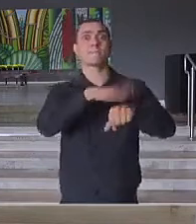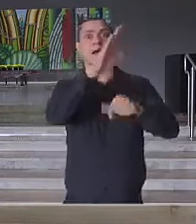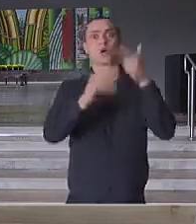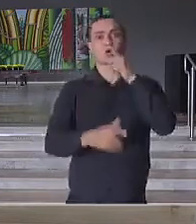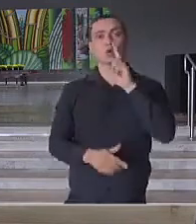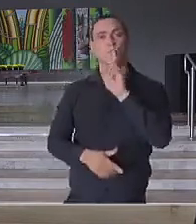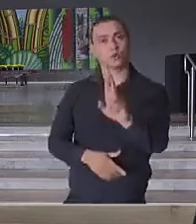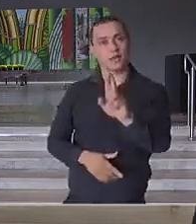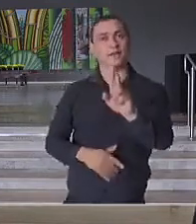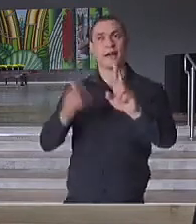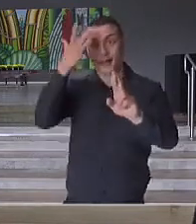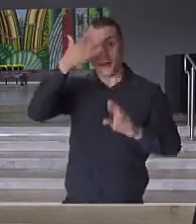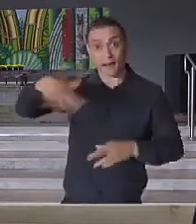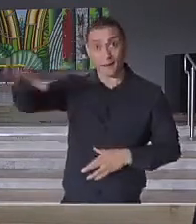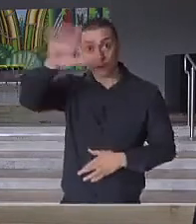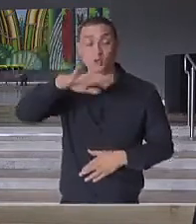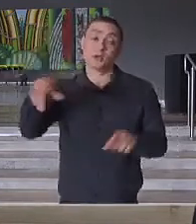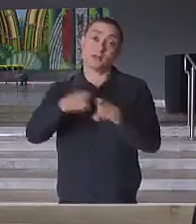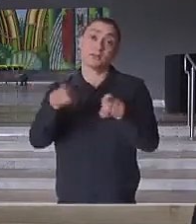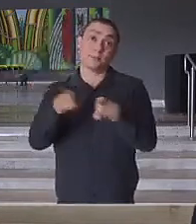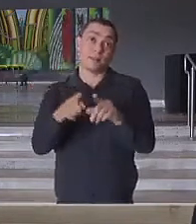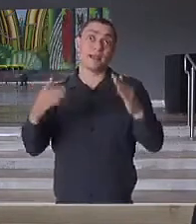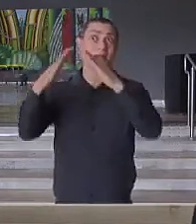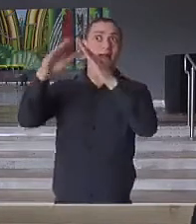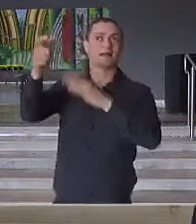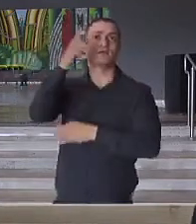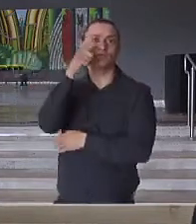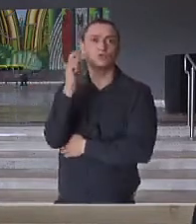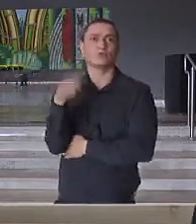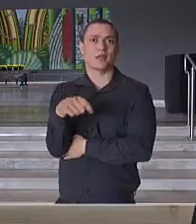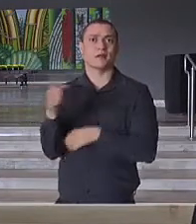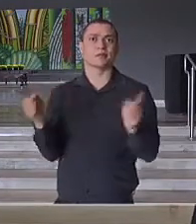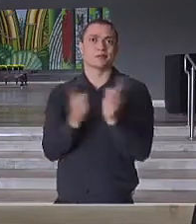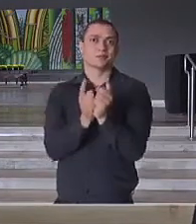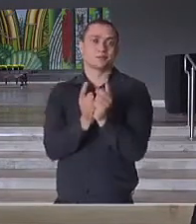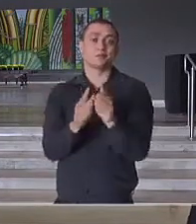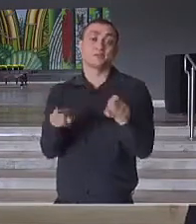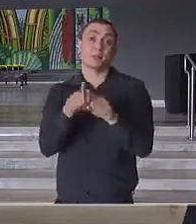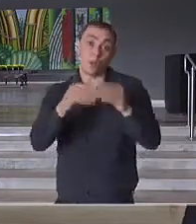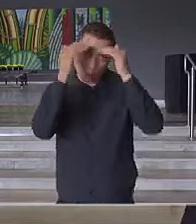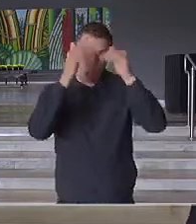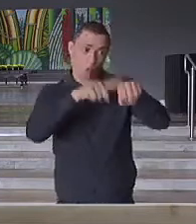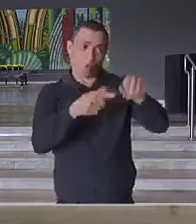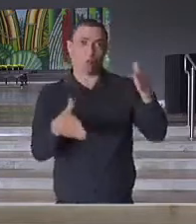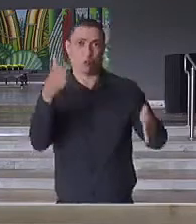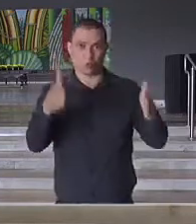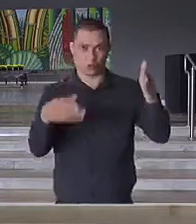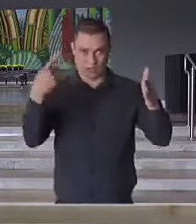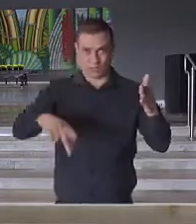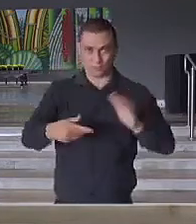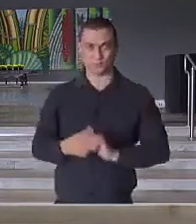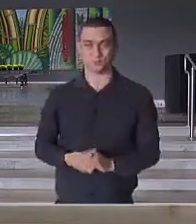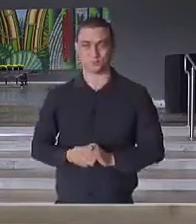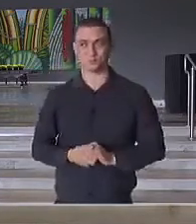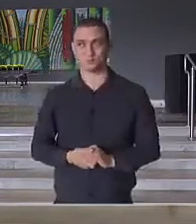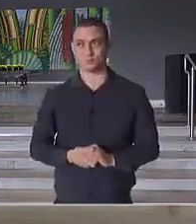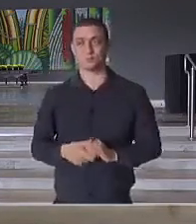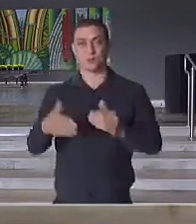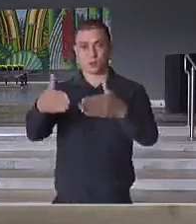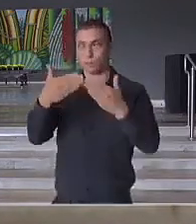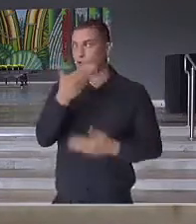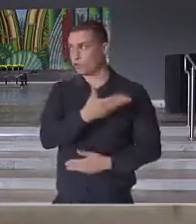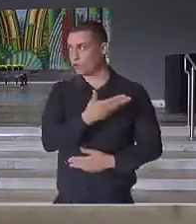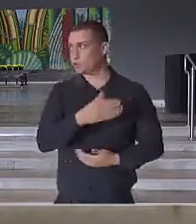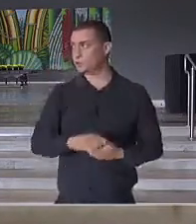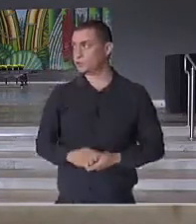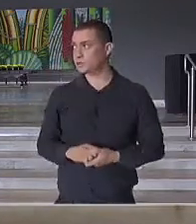conseguimos atender as pessoas que também estão em casa acompanhando e obedecer o tempo da coletiva. Por favor, então,